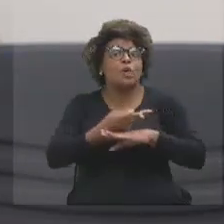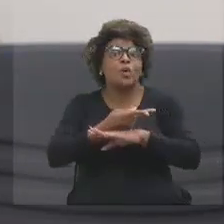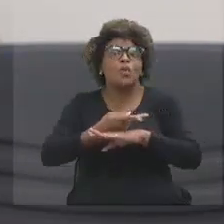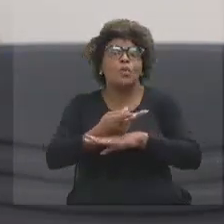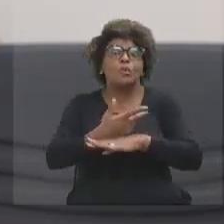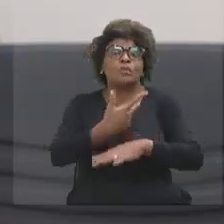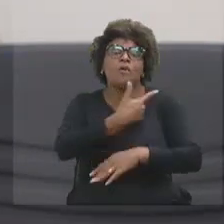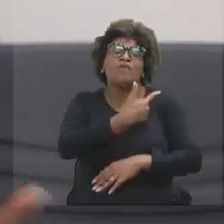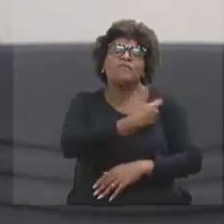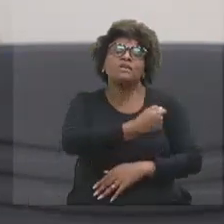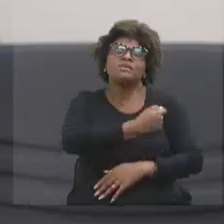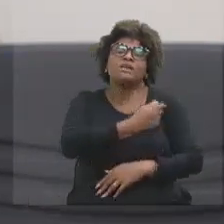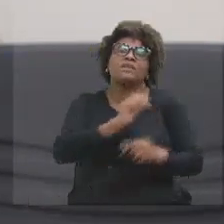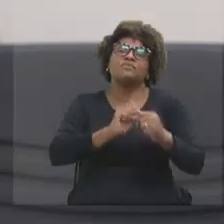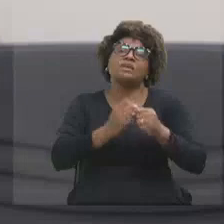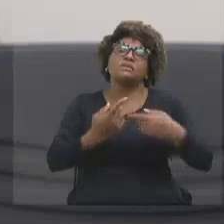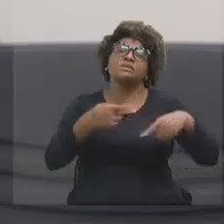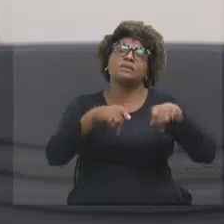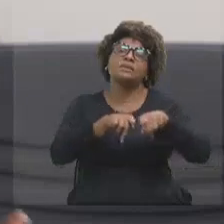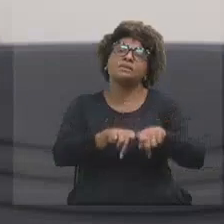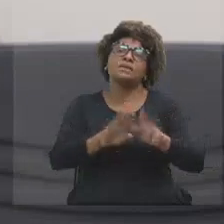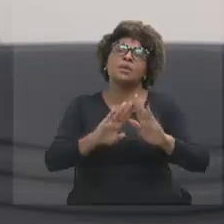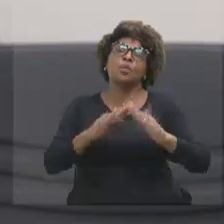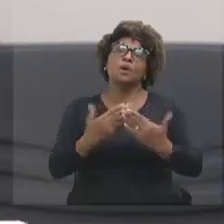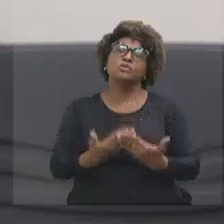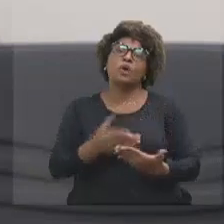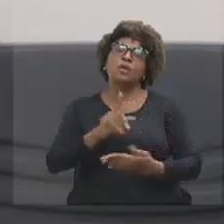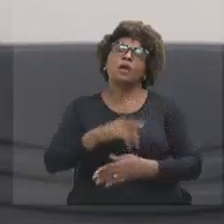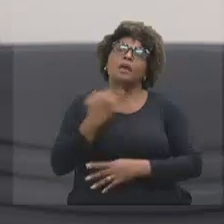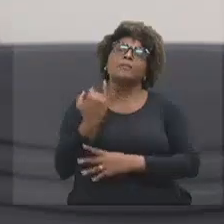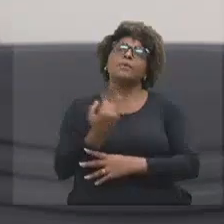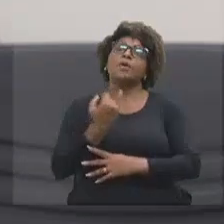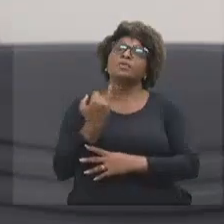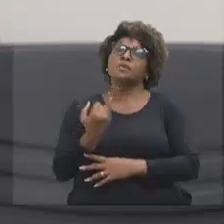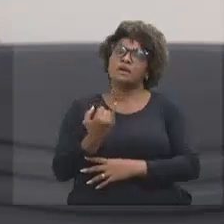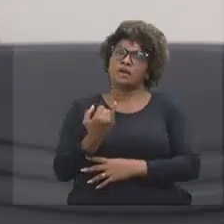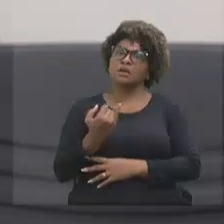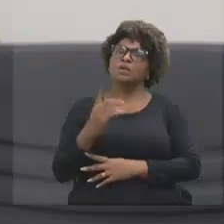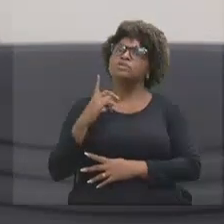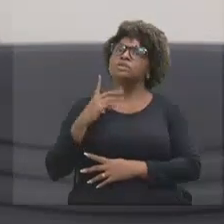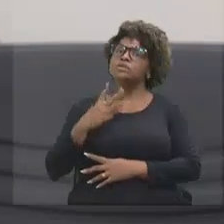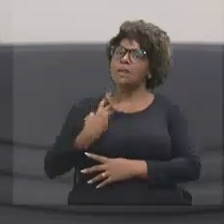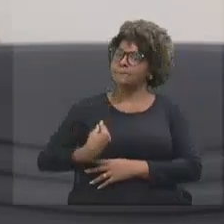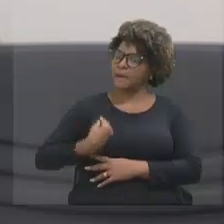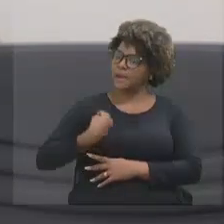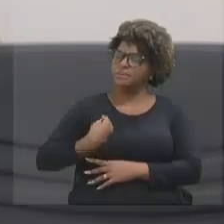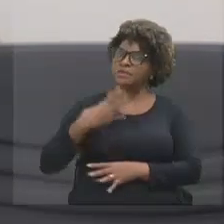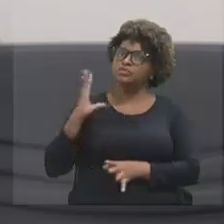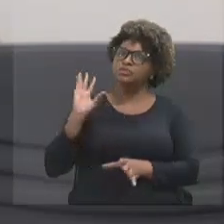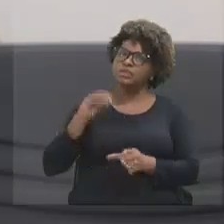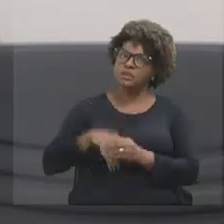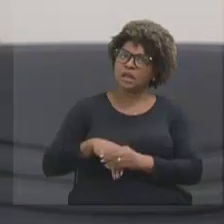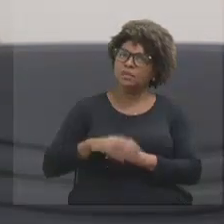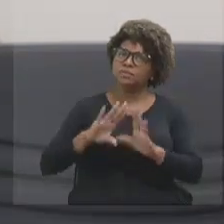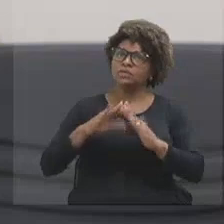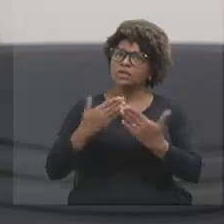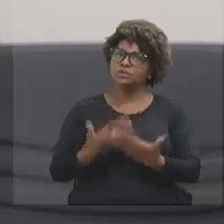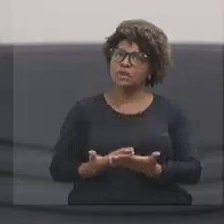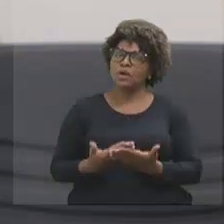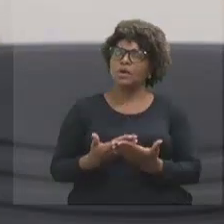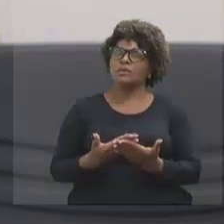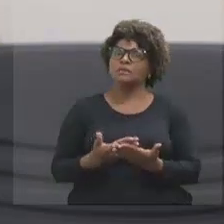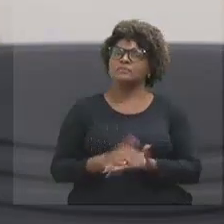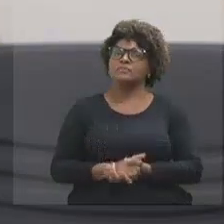essa parceria com a escola seria fundamental fazer essa busca ativa vai ser presença na escola para regularizar os cartões